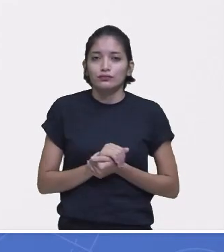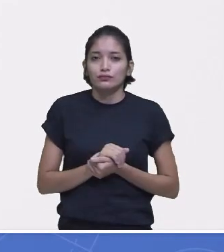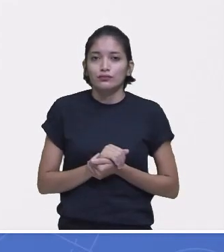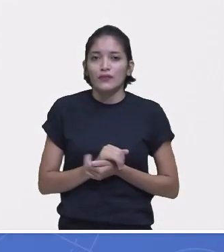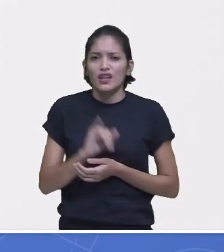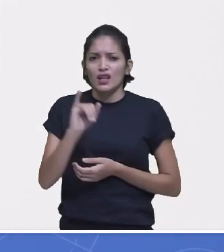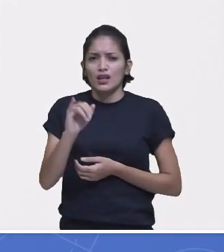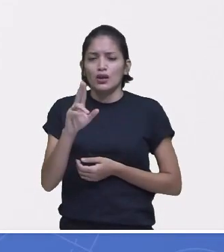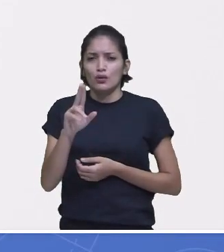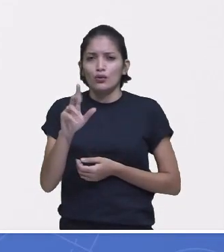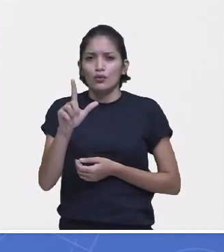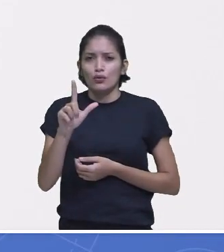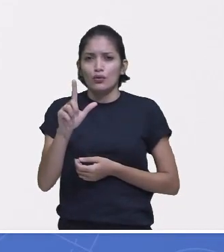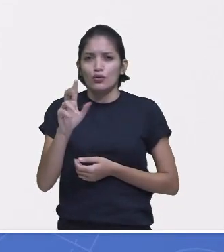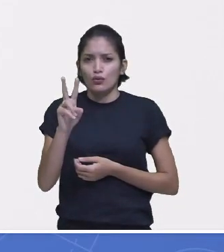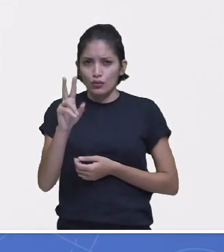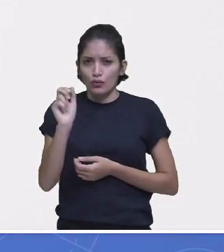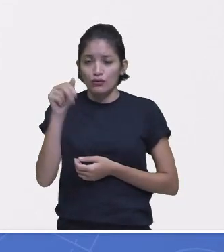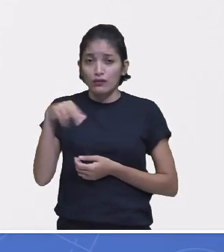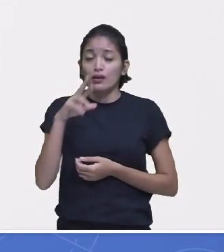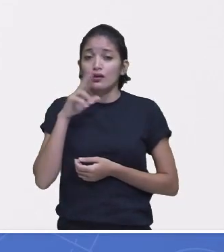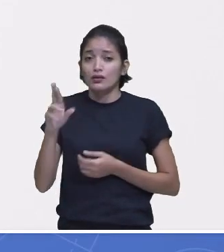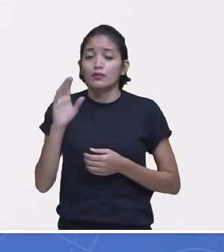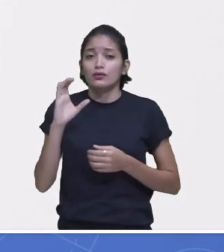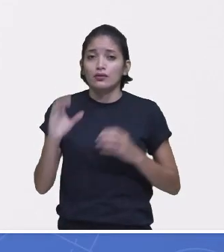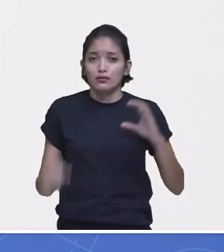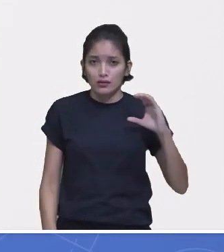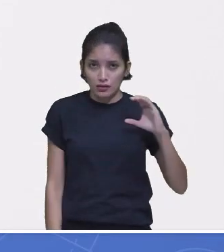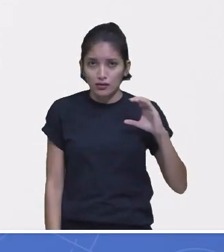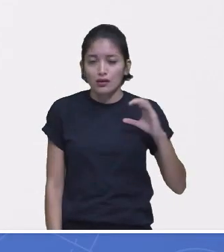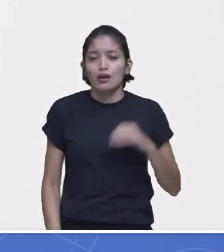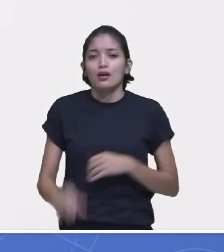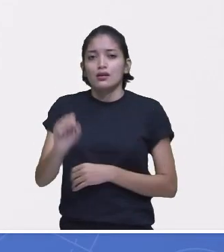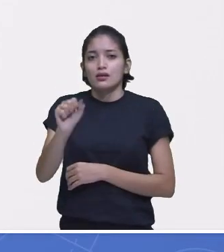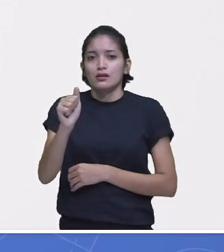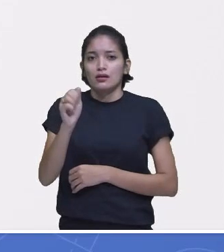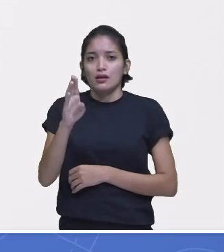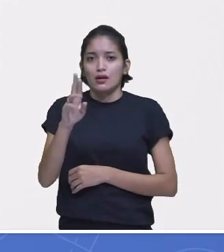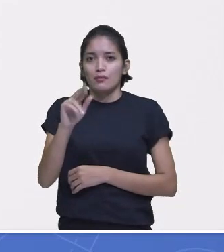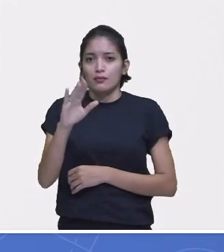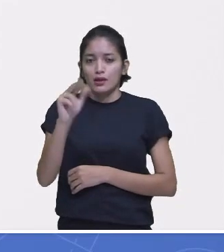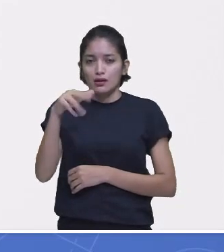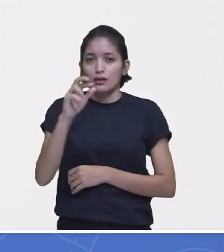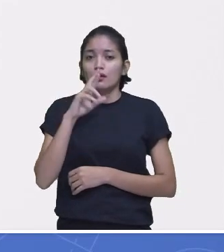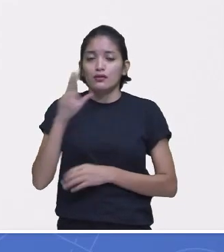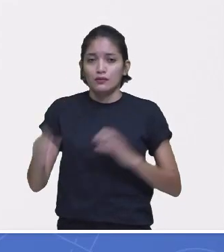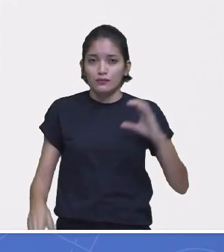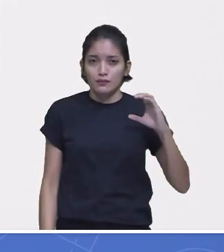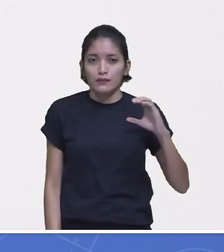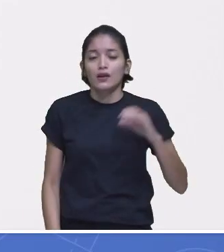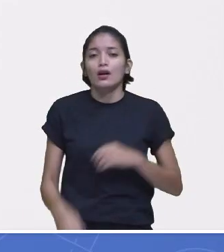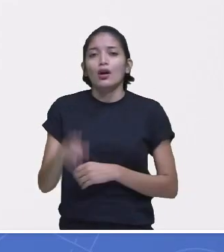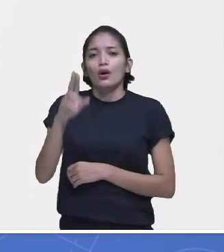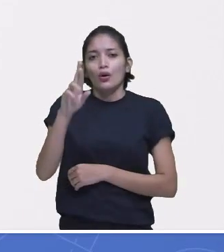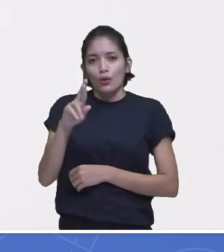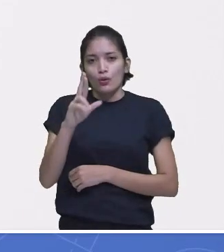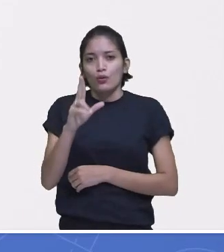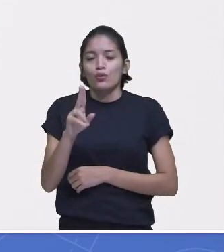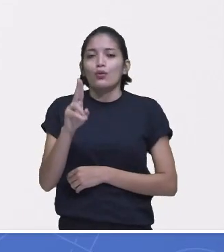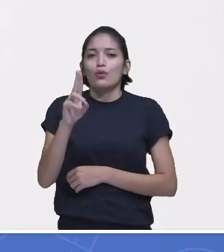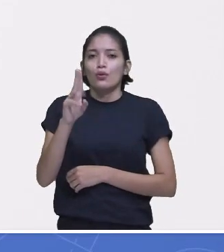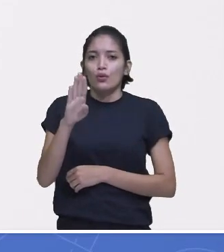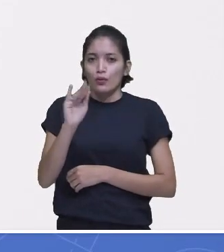Yuvan, letra C. Sabrina, letra B. Rubiane, letra